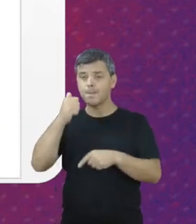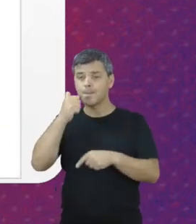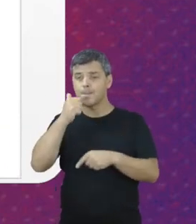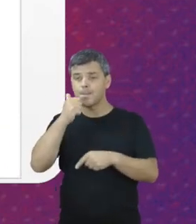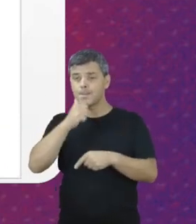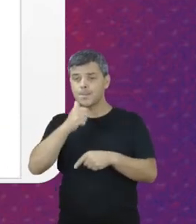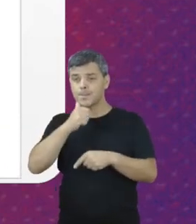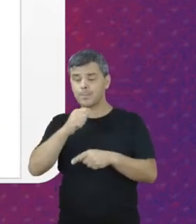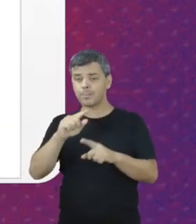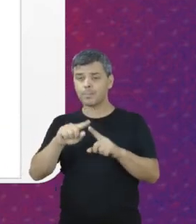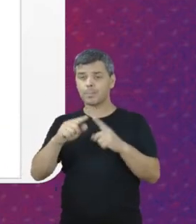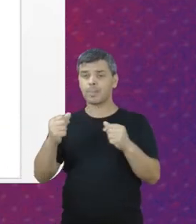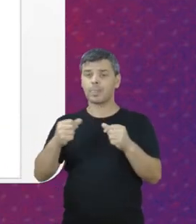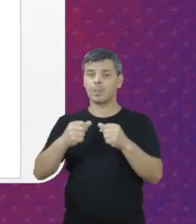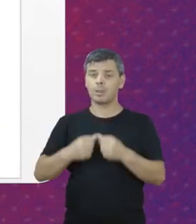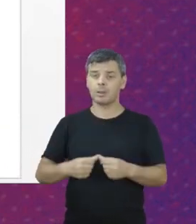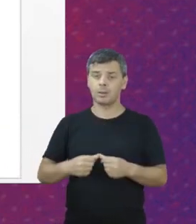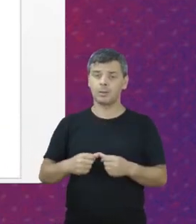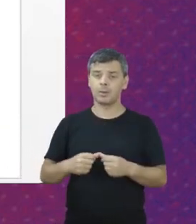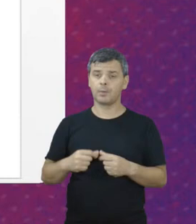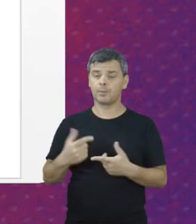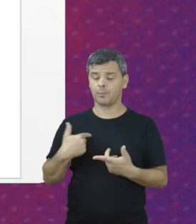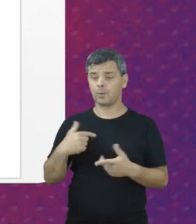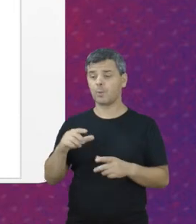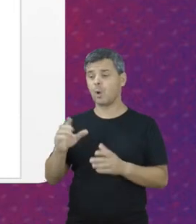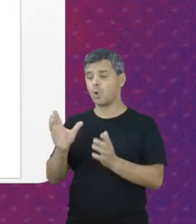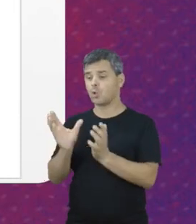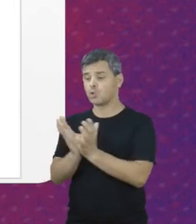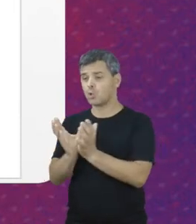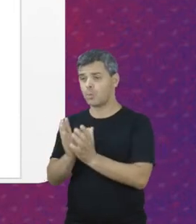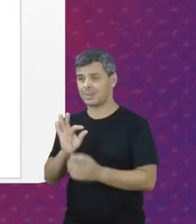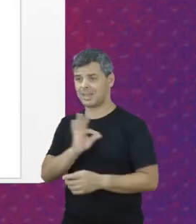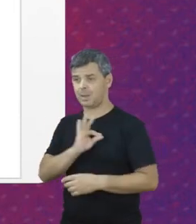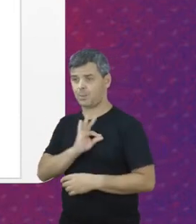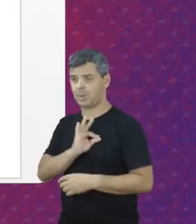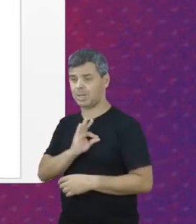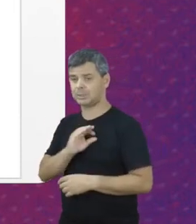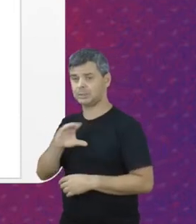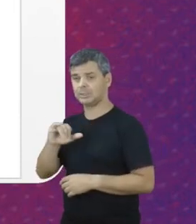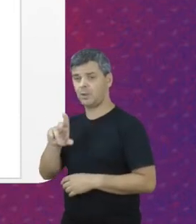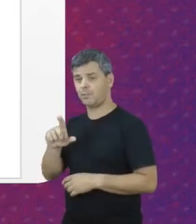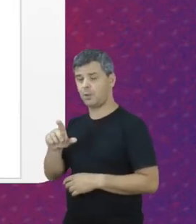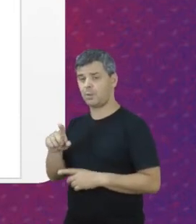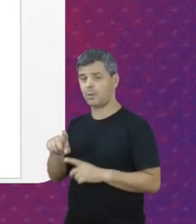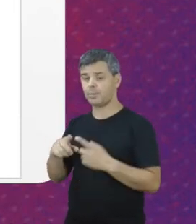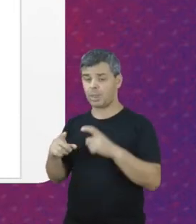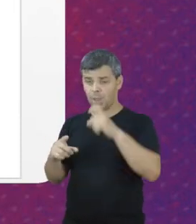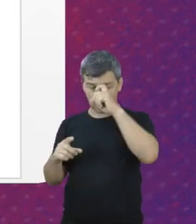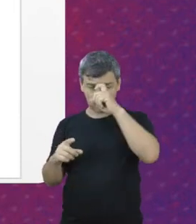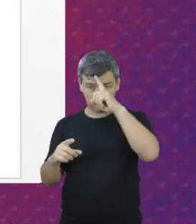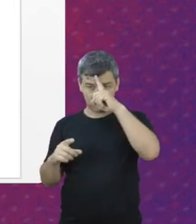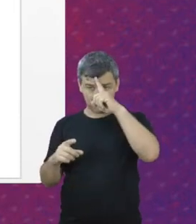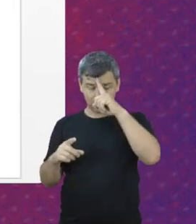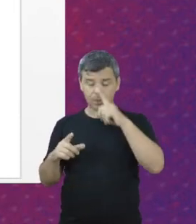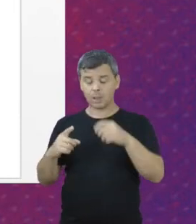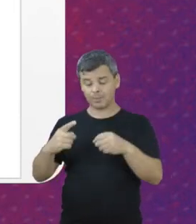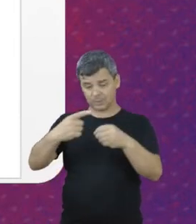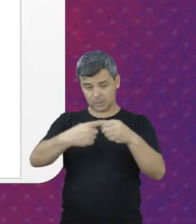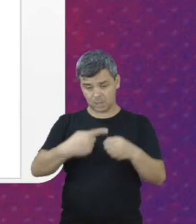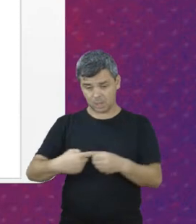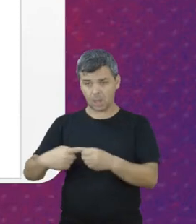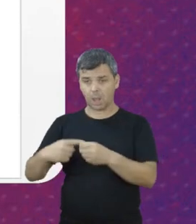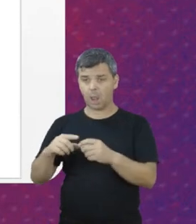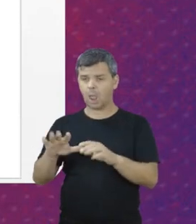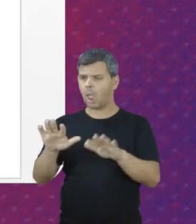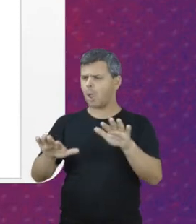ainda fica com a delegacia de homicídios. Aqui também tem o Hospital da Mulher, em algumas cidades tem Hospital da Mulher,